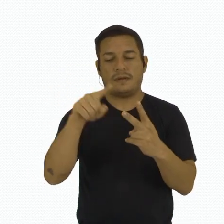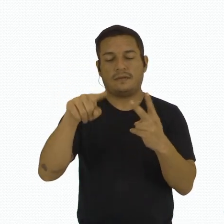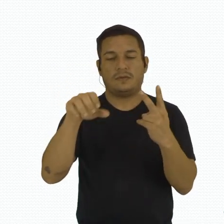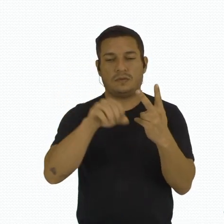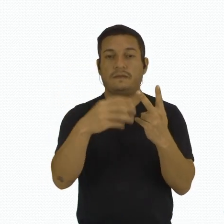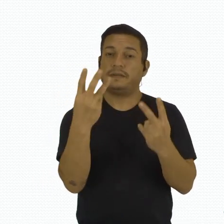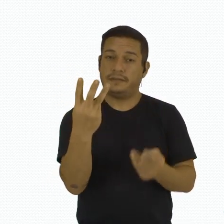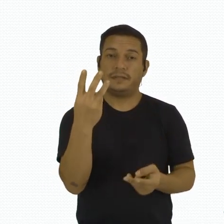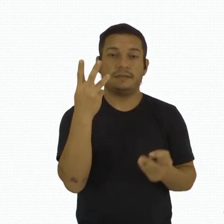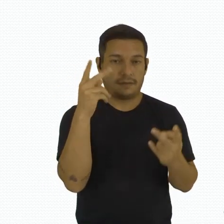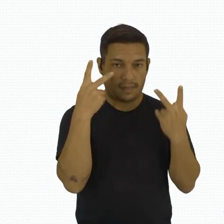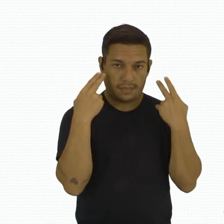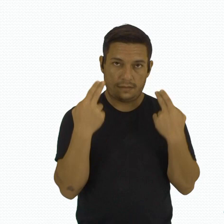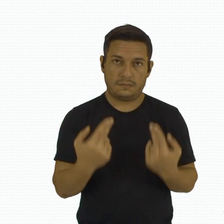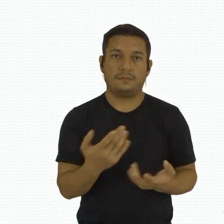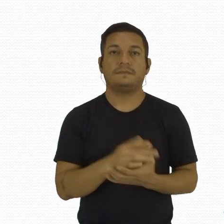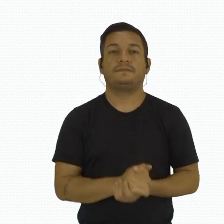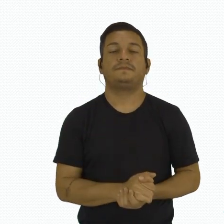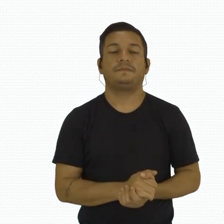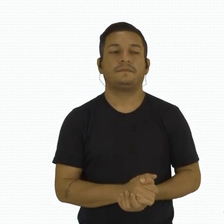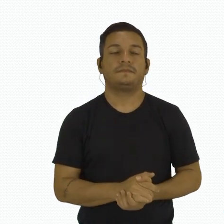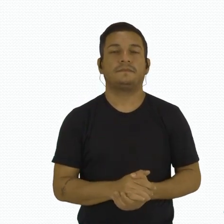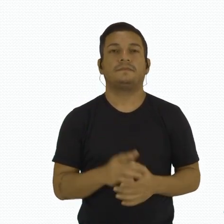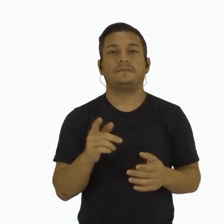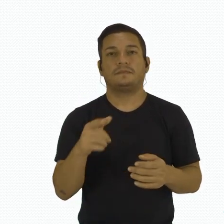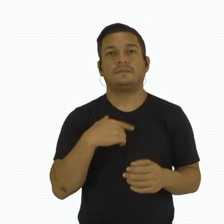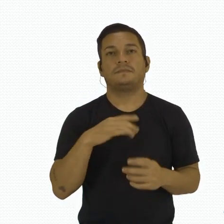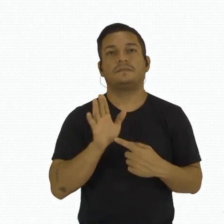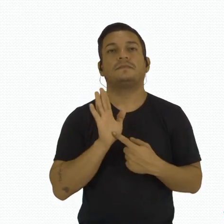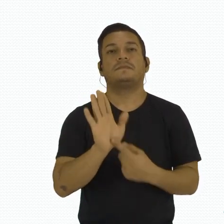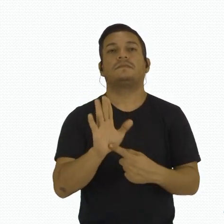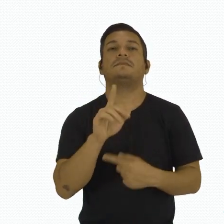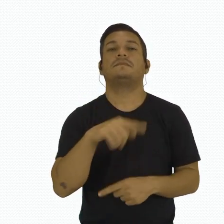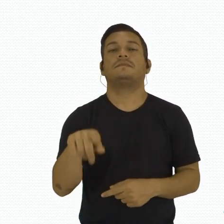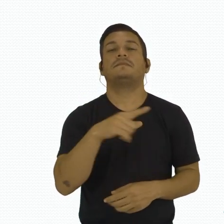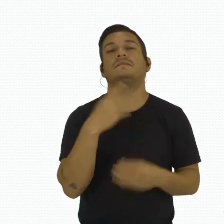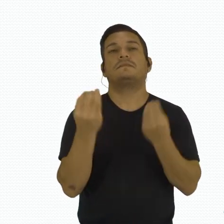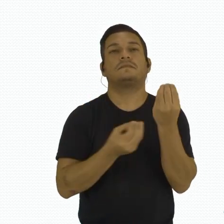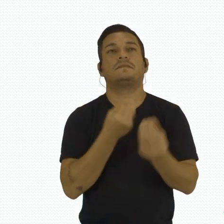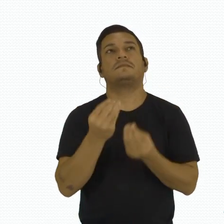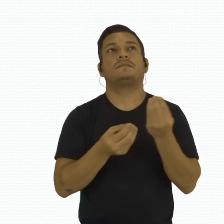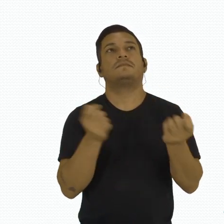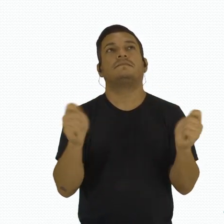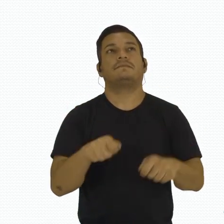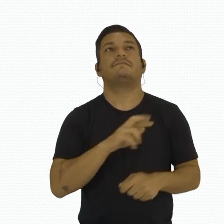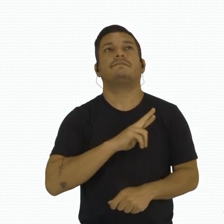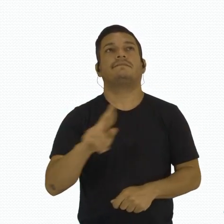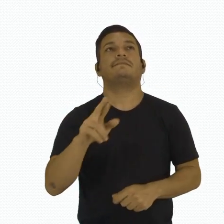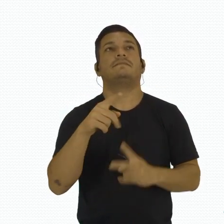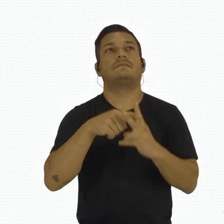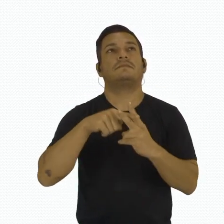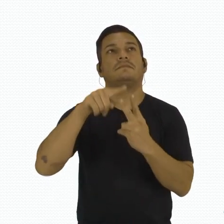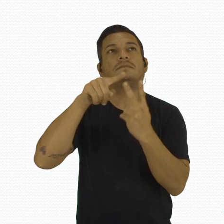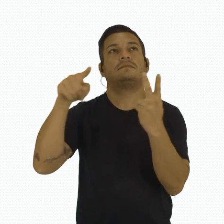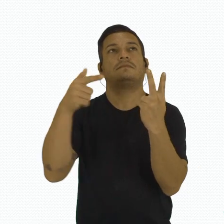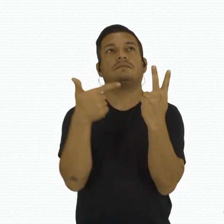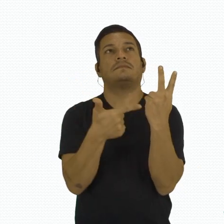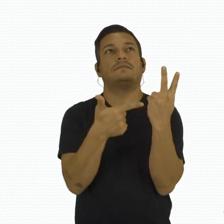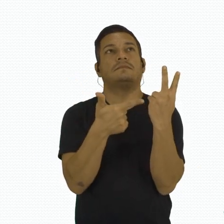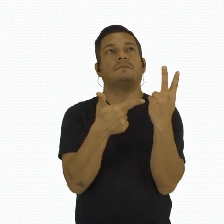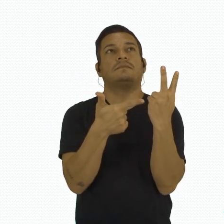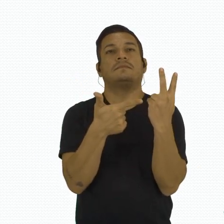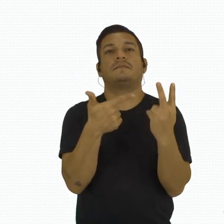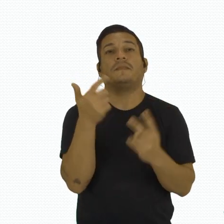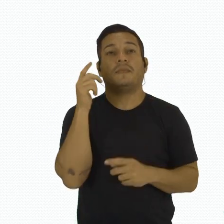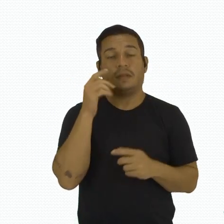natural, certo? Então, aqui, geometricamente, eu mostrei para vocês como é que a gente pode representar a raiz de 2. Não se assuste,